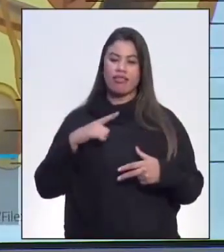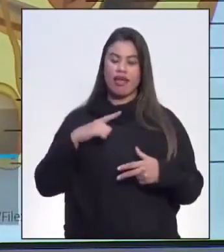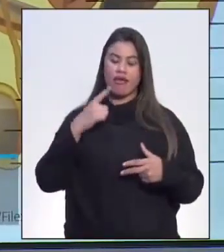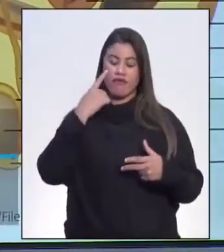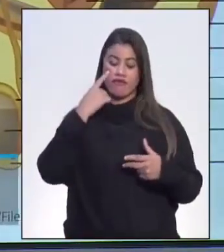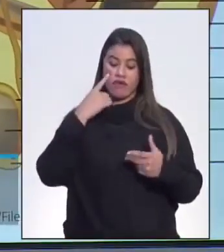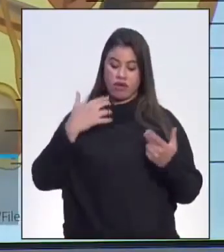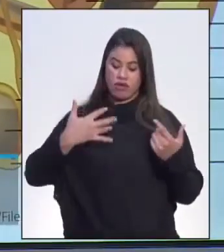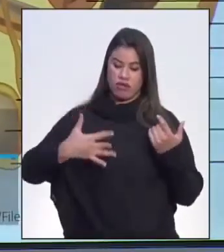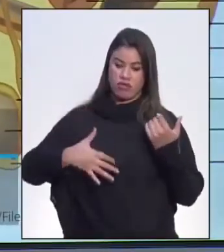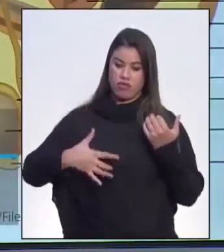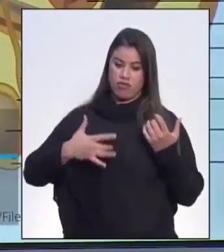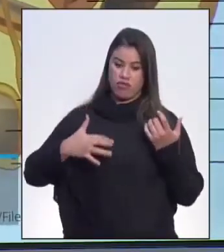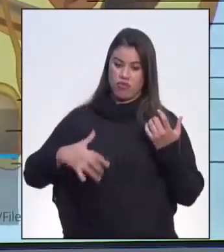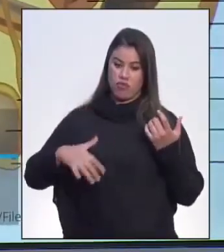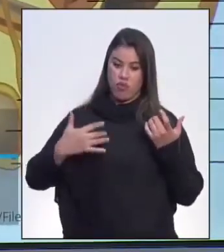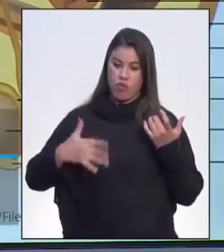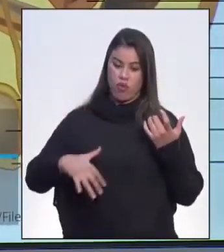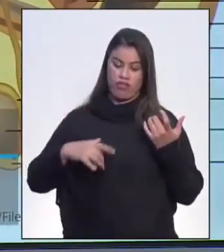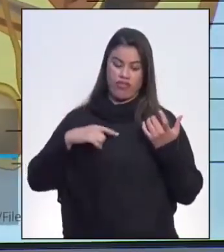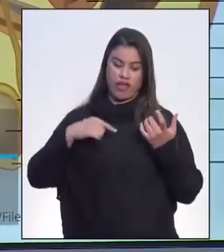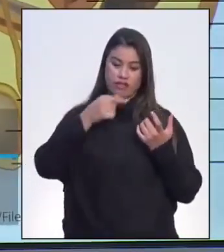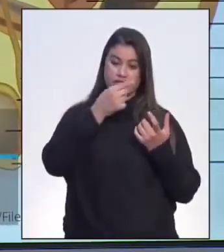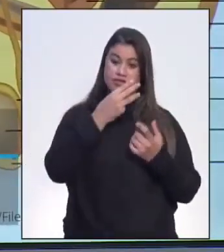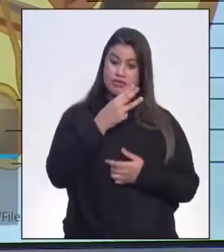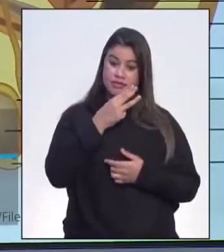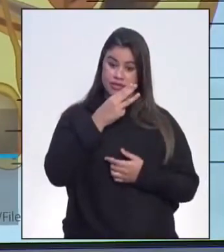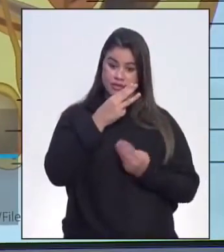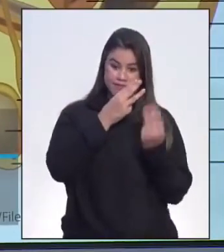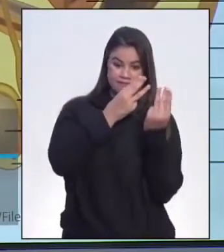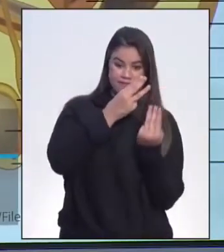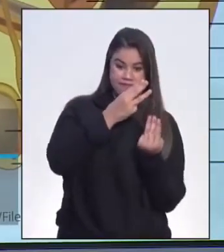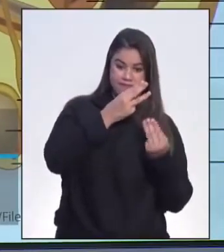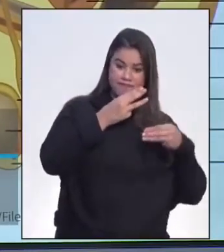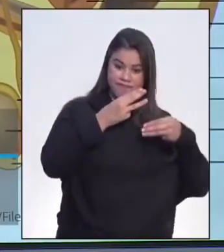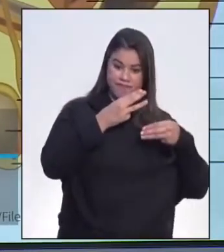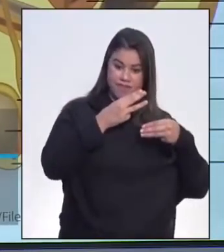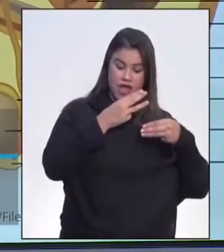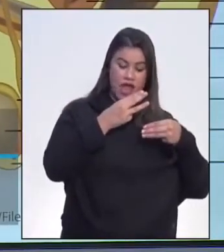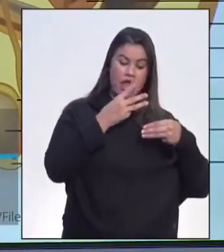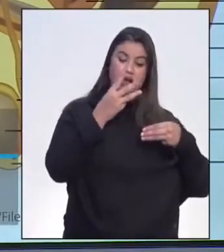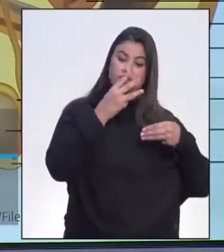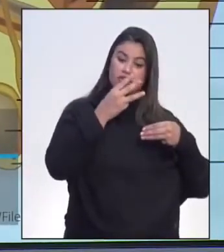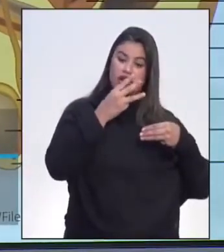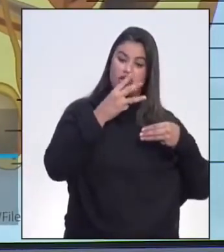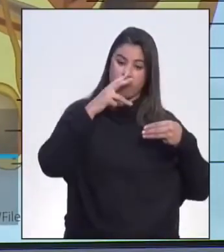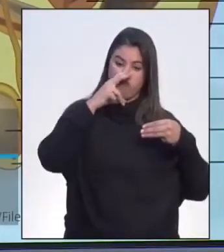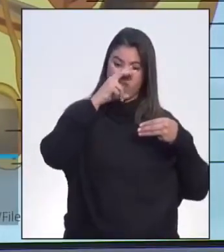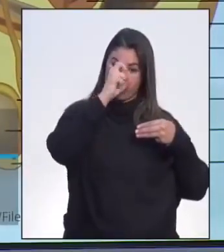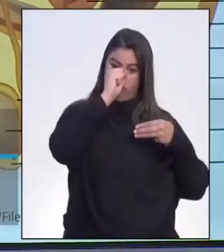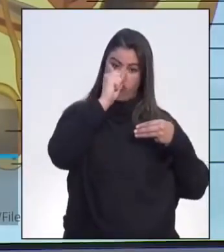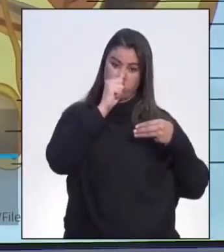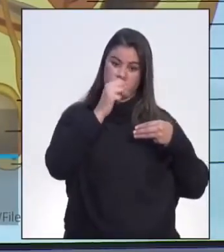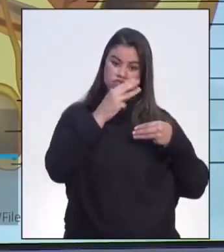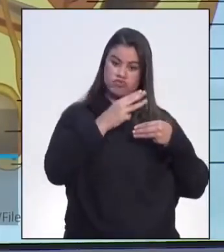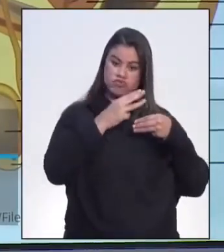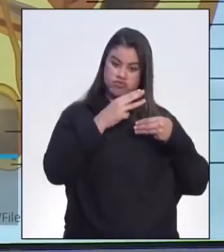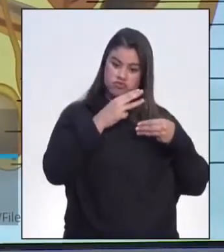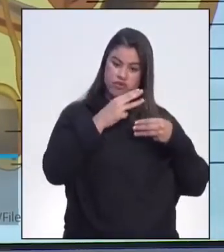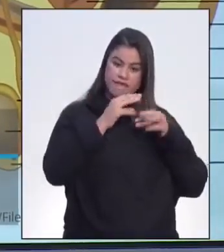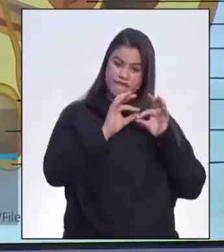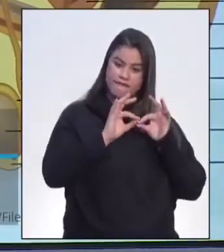ver o quê? A corda que o som é grave, ela é mais grossa. A corda que o som é fino, o som é agudo, ela é mais